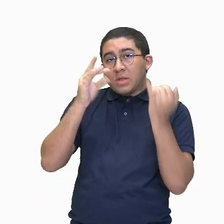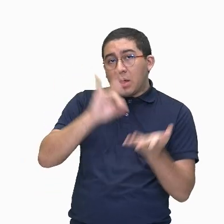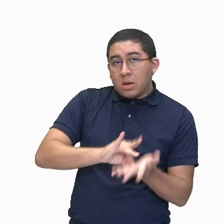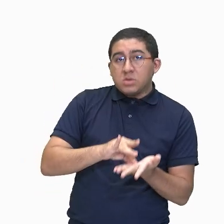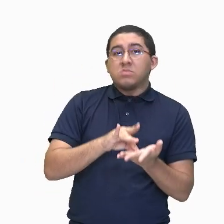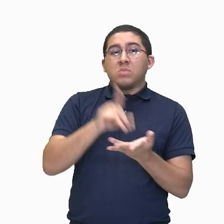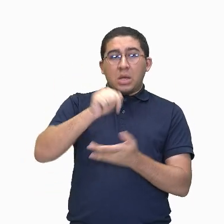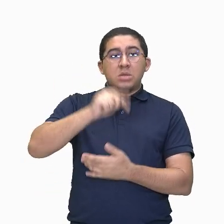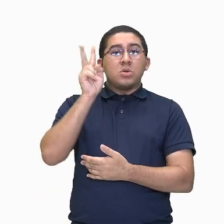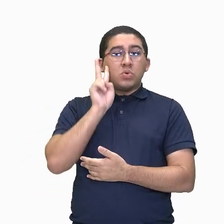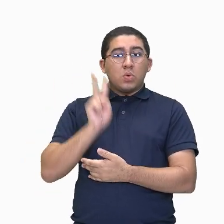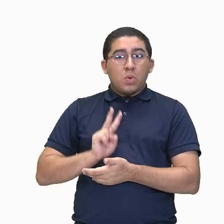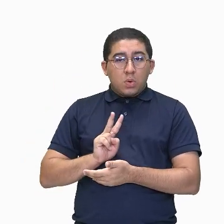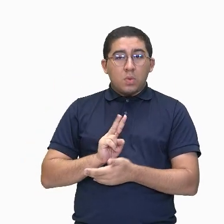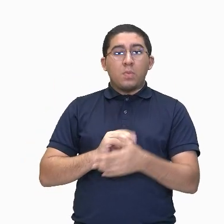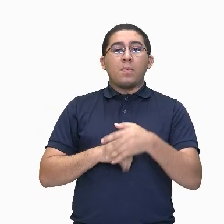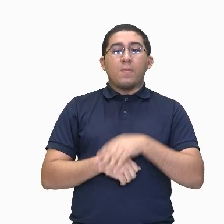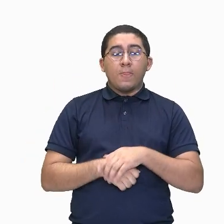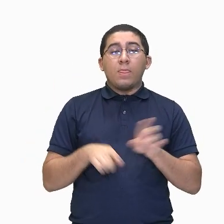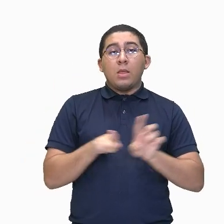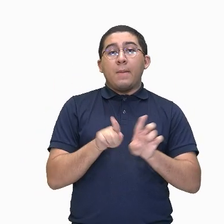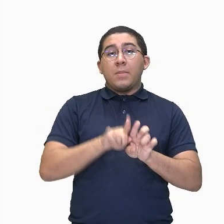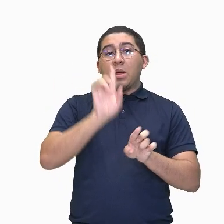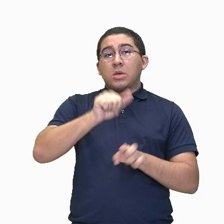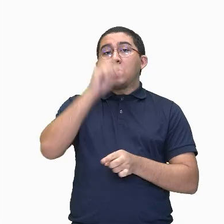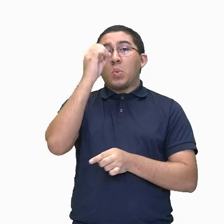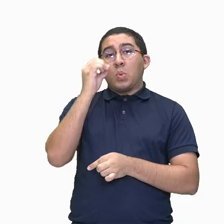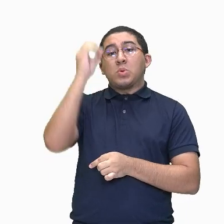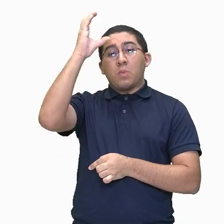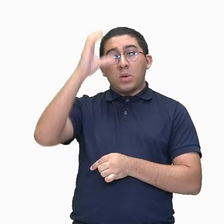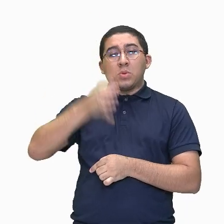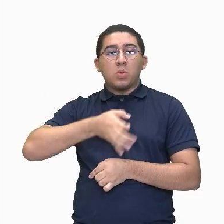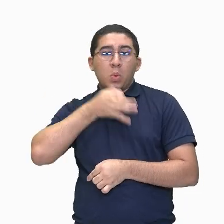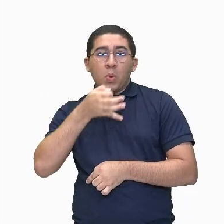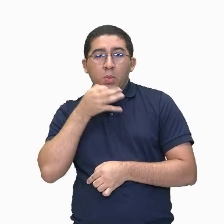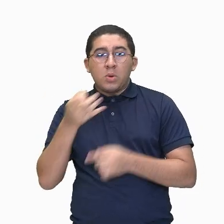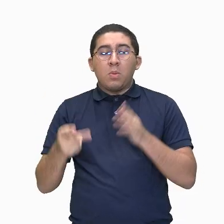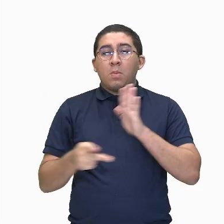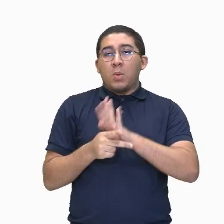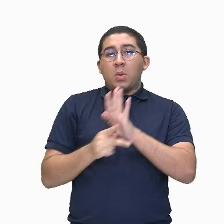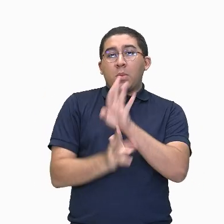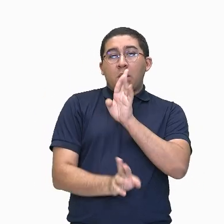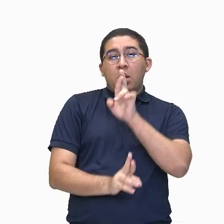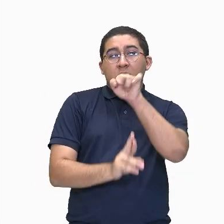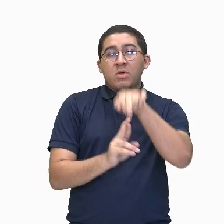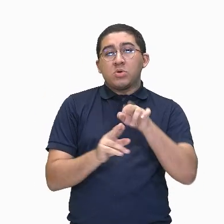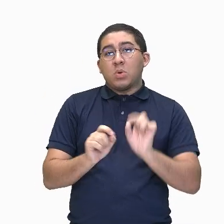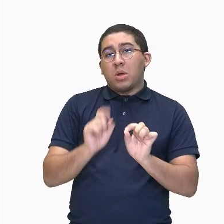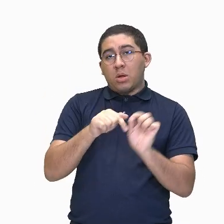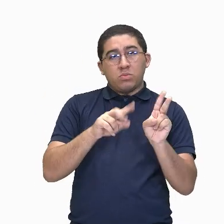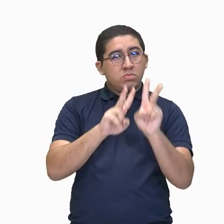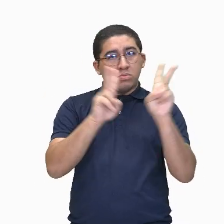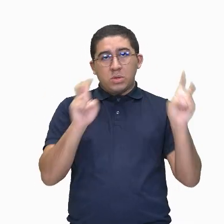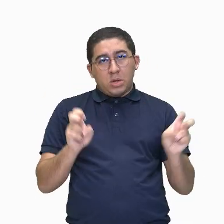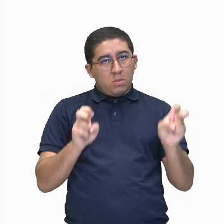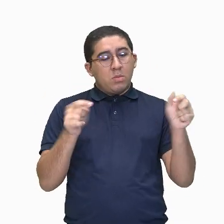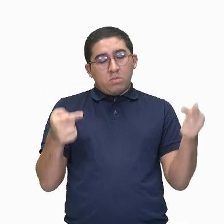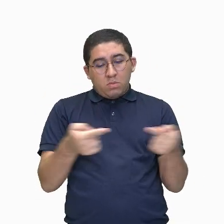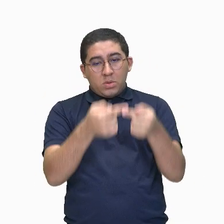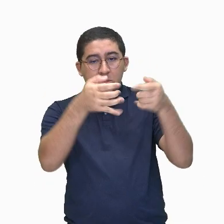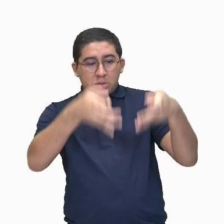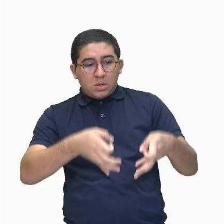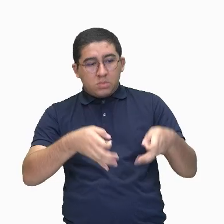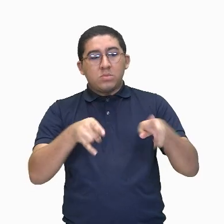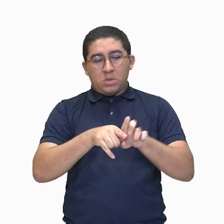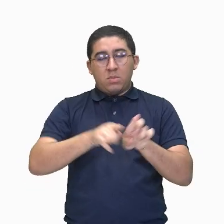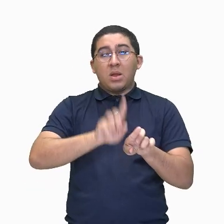essas histórias, a esses conhecimentos e opiniões a respeito de um determinado assunto, que